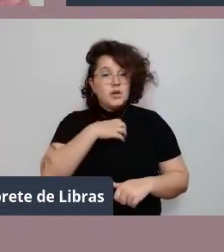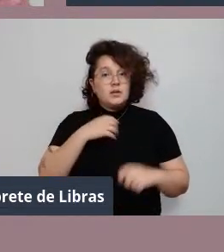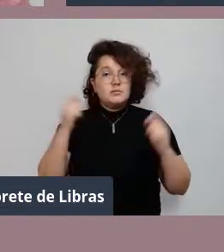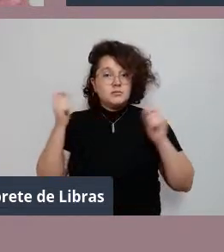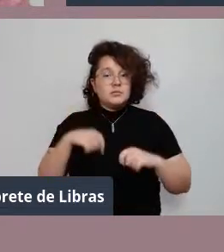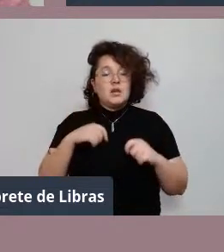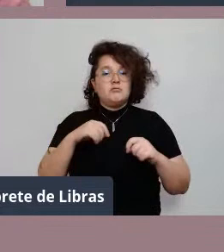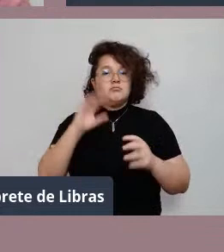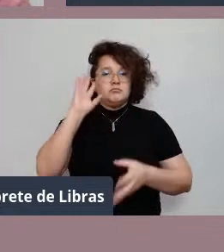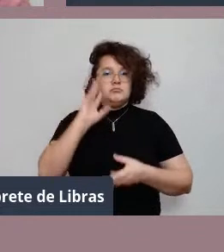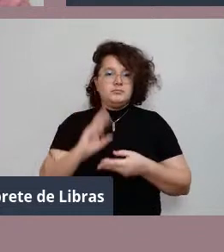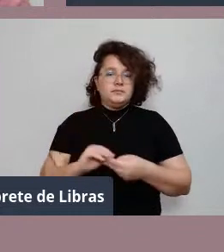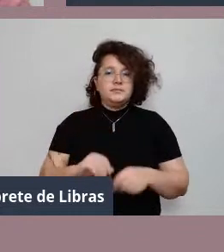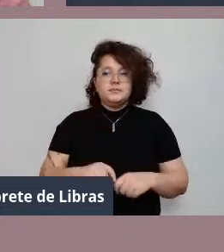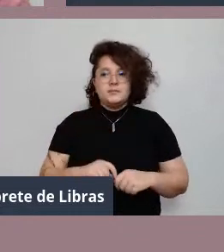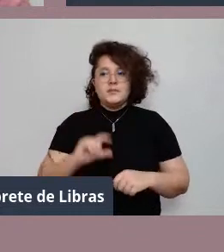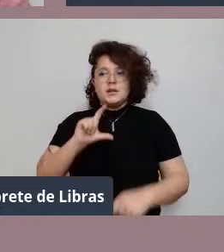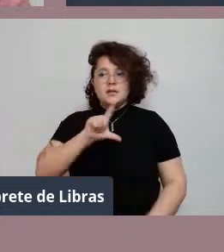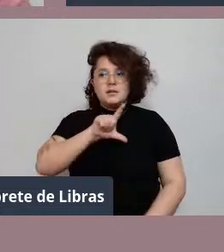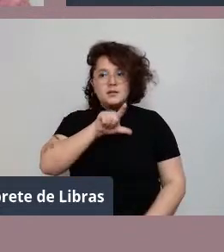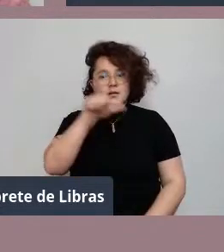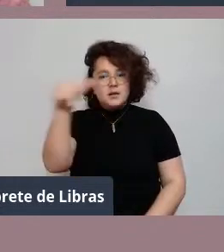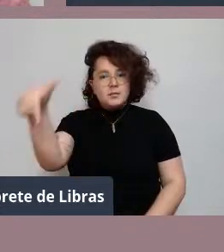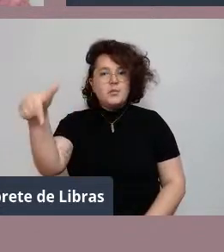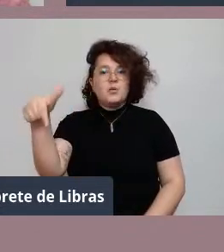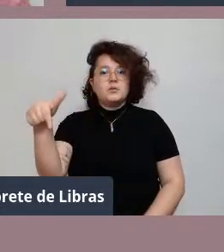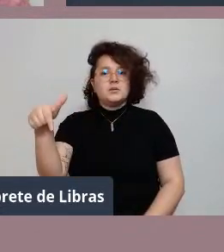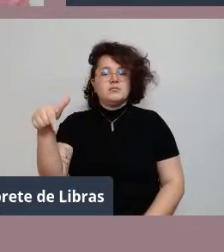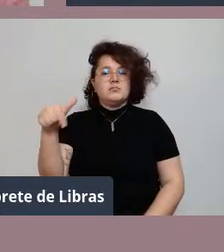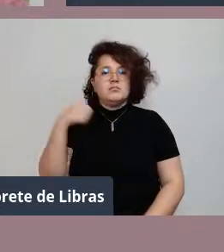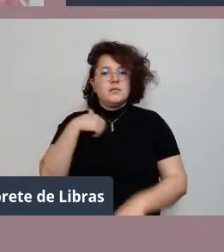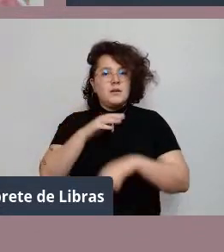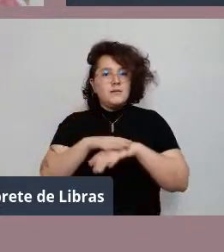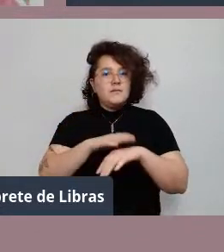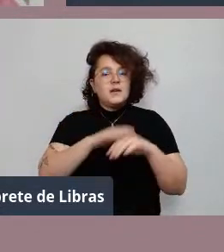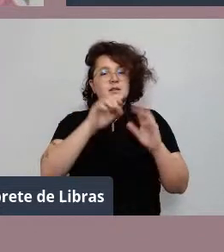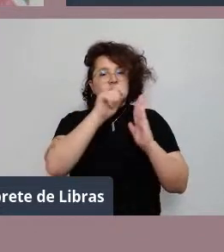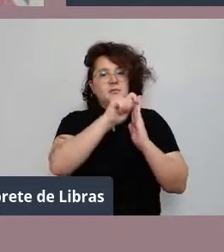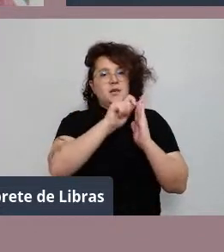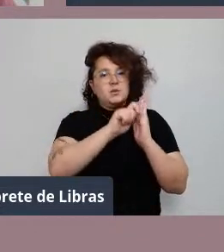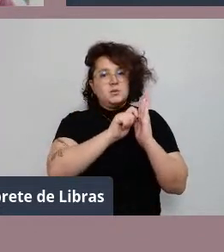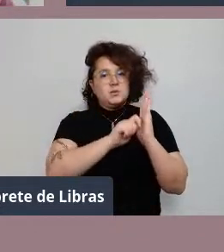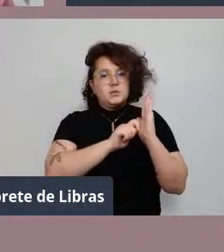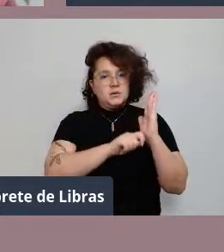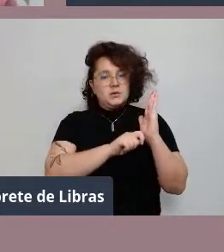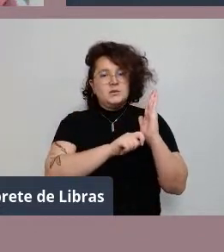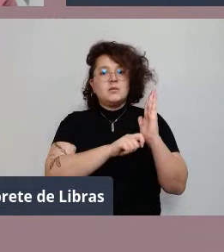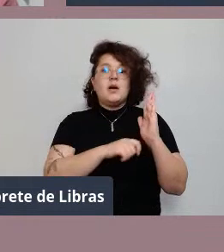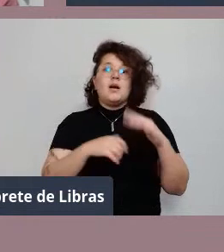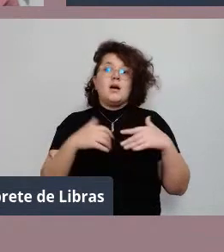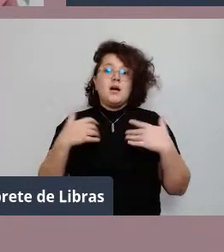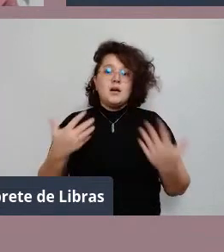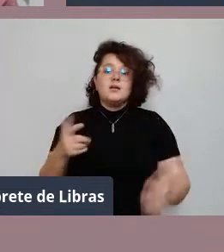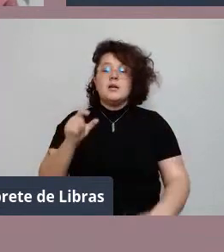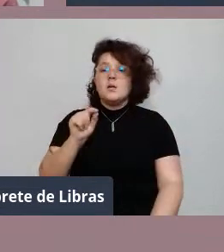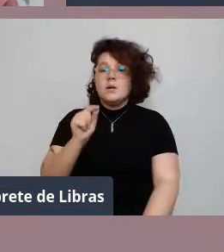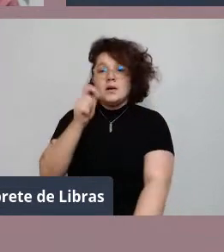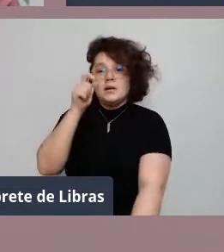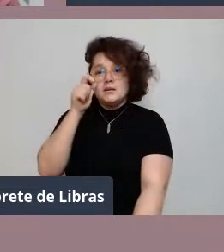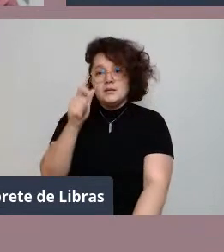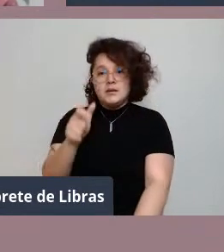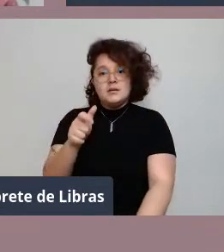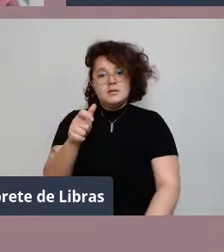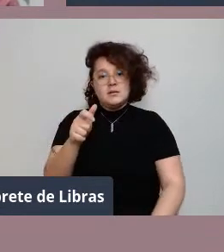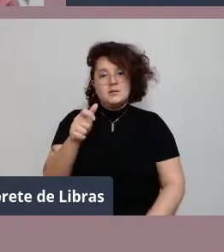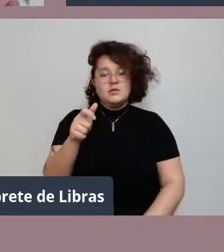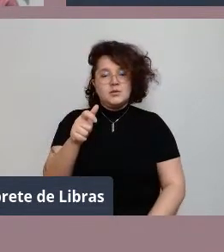Depois, quando a gente chega nos manuscritos, eu acho que aí é muito interessante, bom, por um lado,